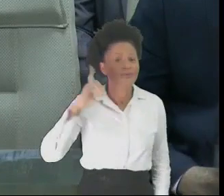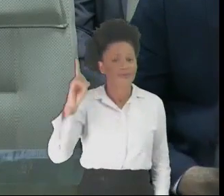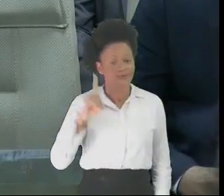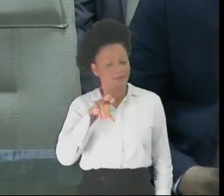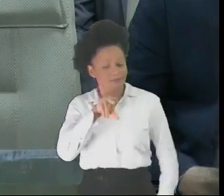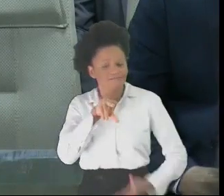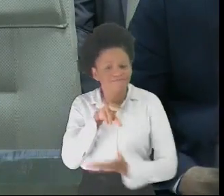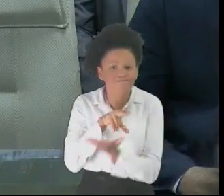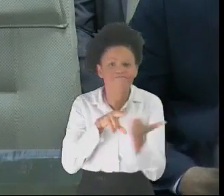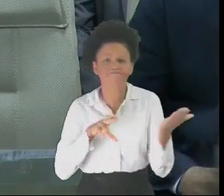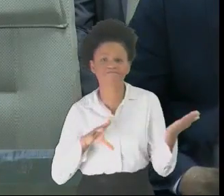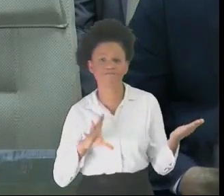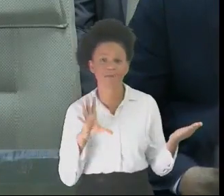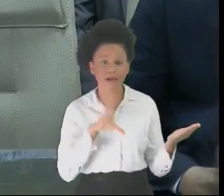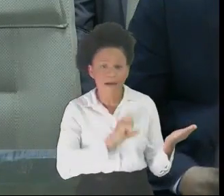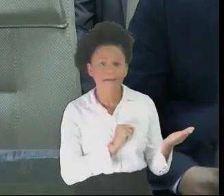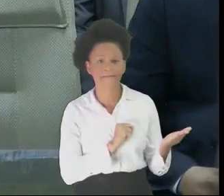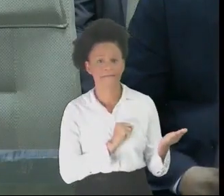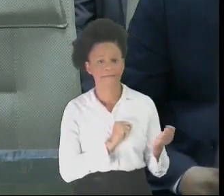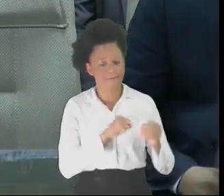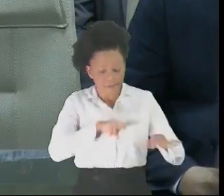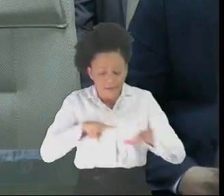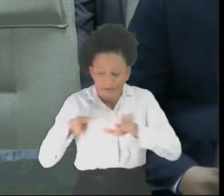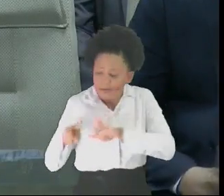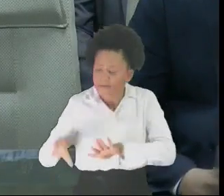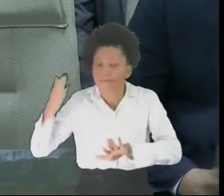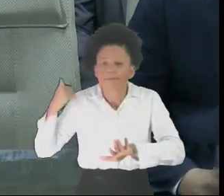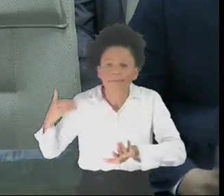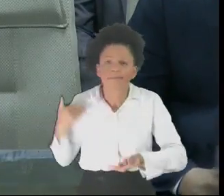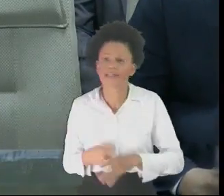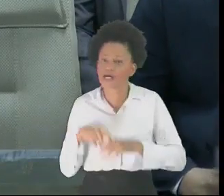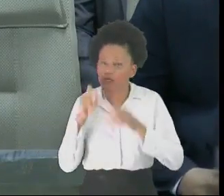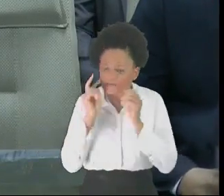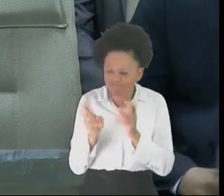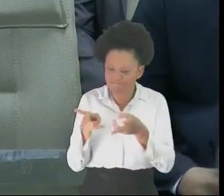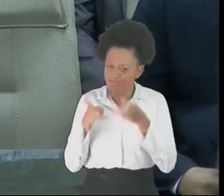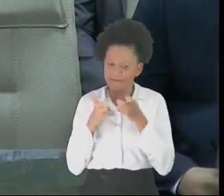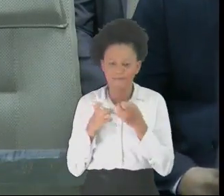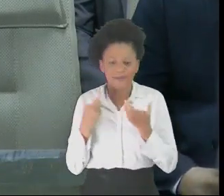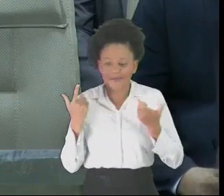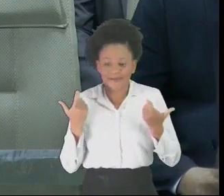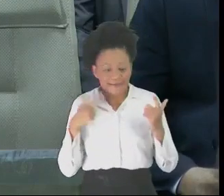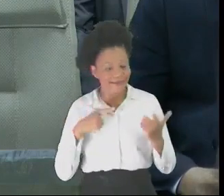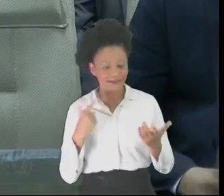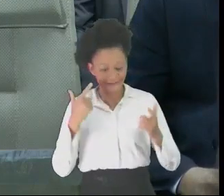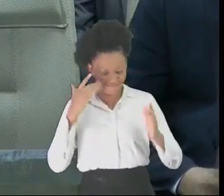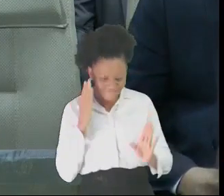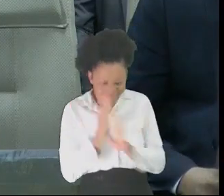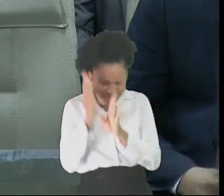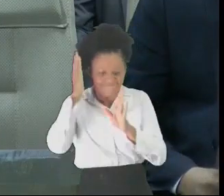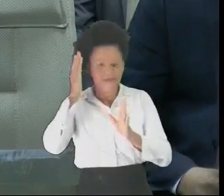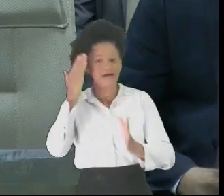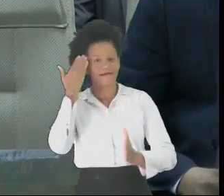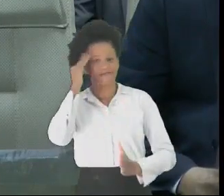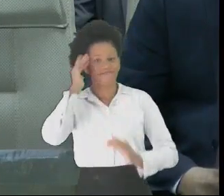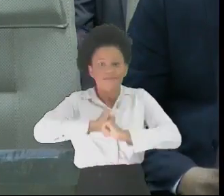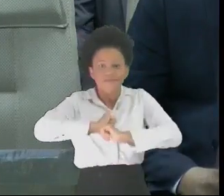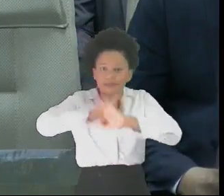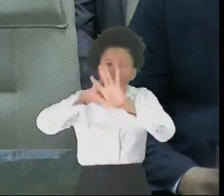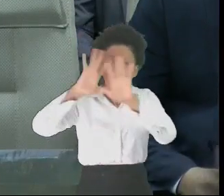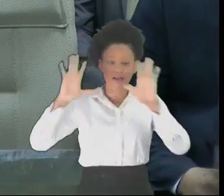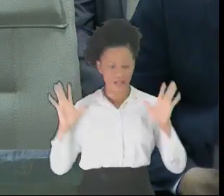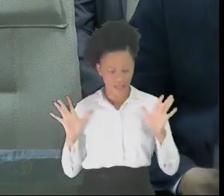amados, nós vimos a semana passada que não tem para onde correr da interpretação de